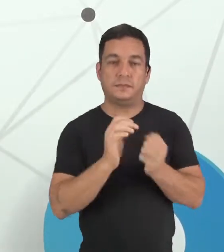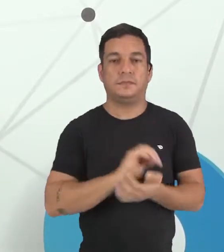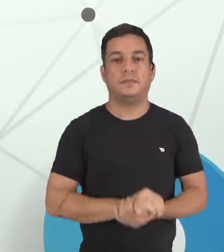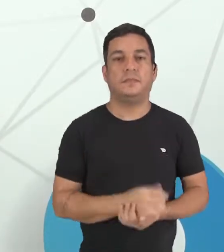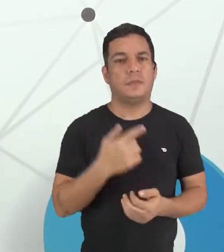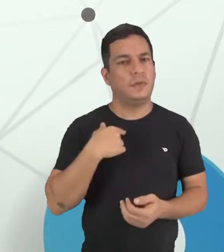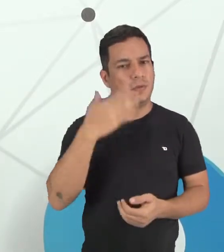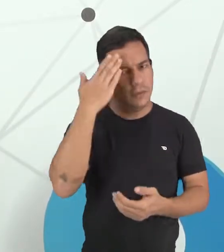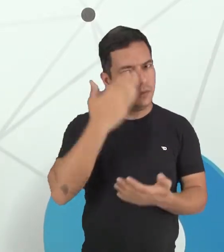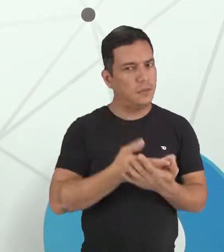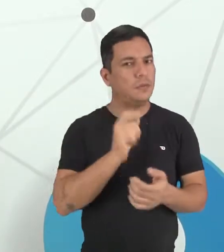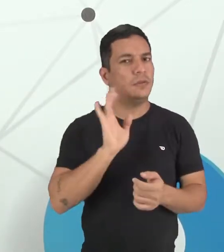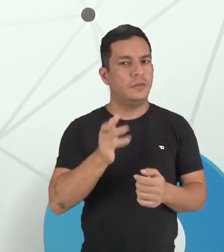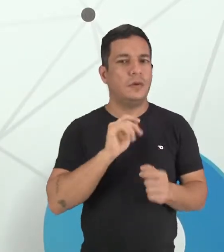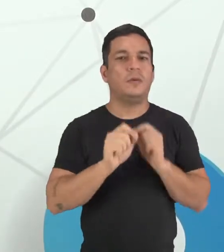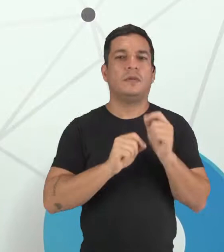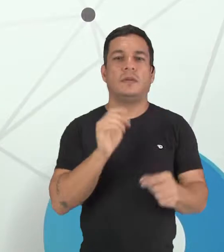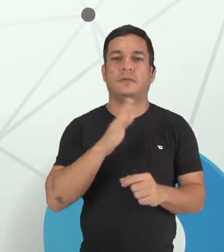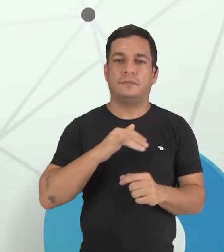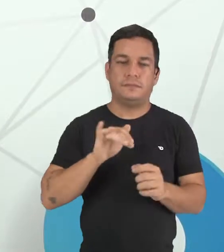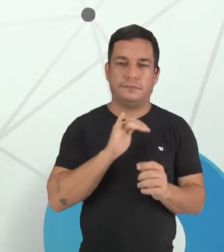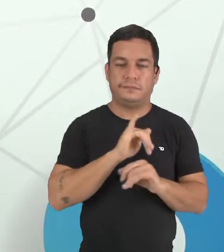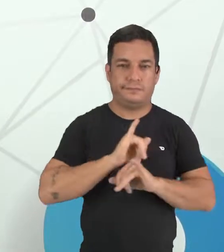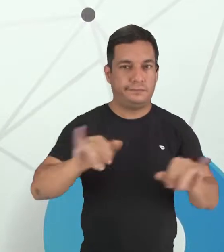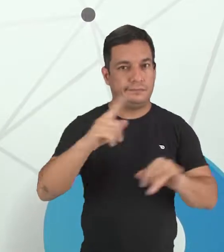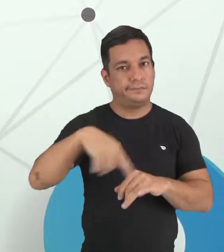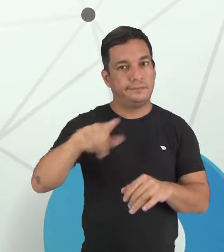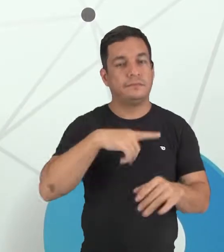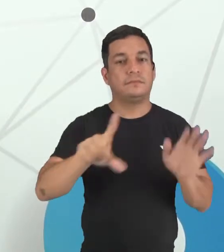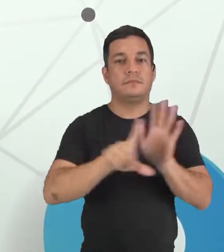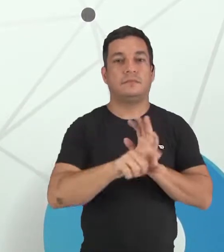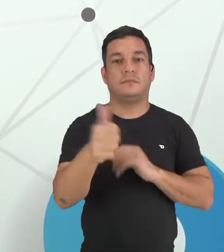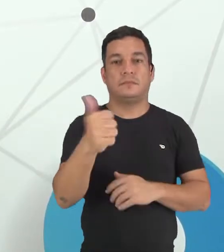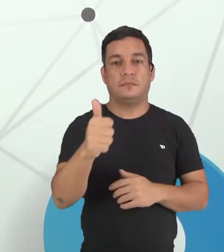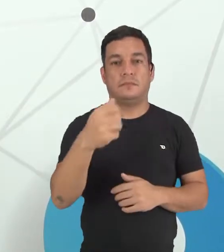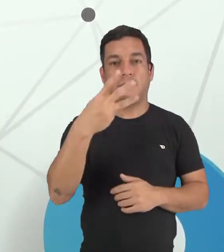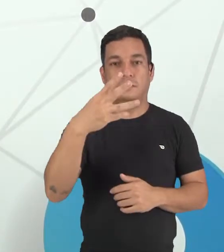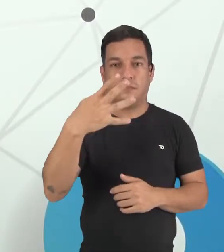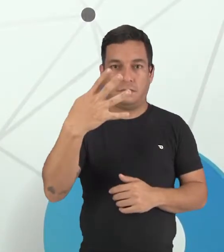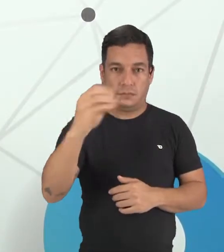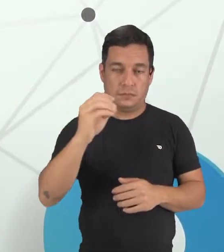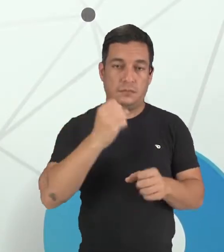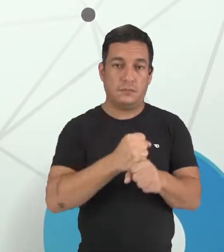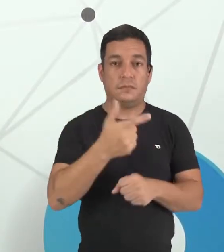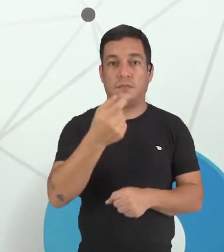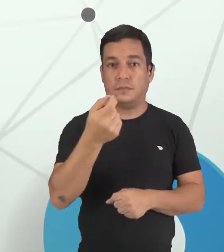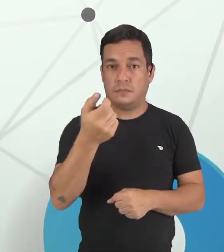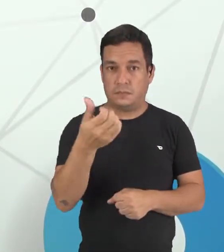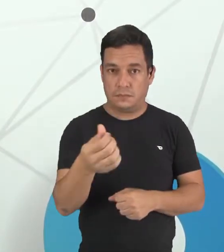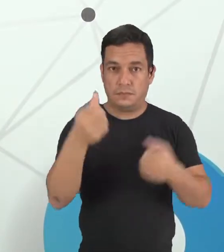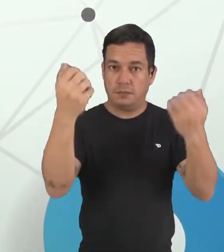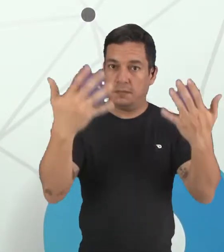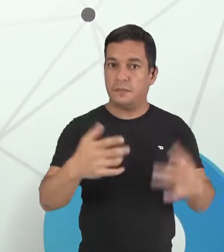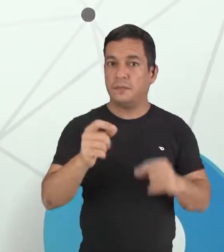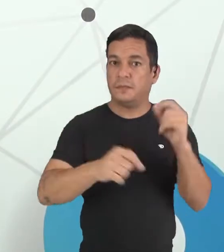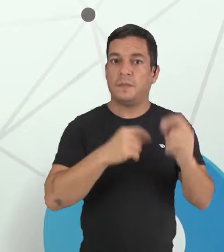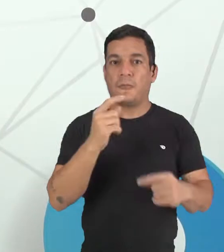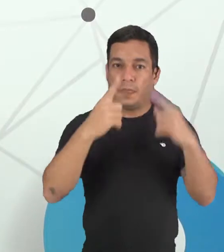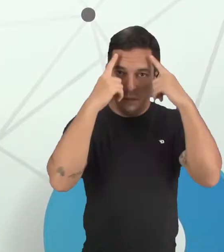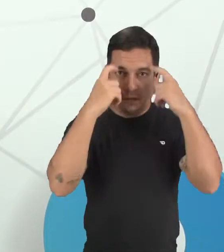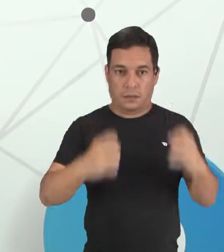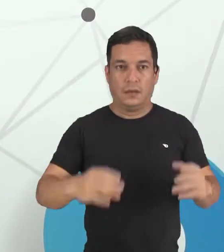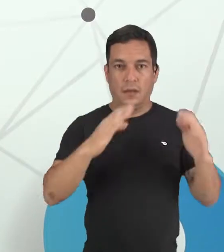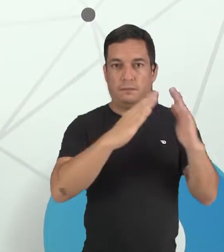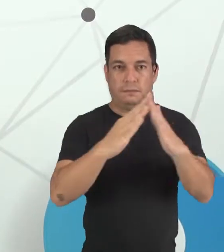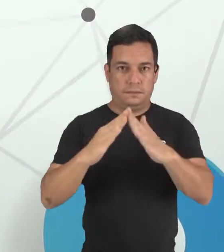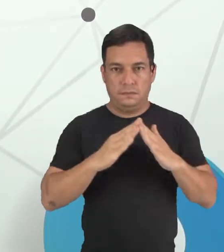pandemia. Eu acredito que já foi passado para vocês que a Lei 11.340 de 2006 trata sobre violência